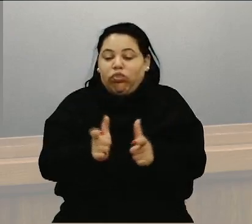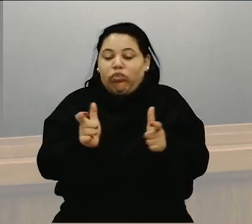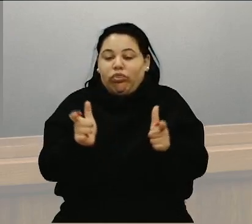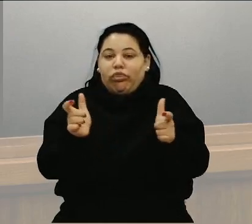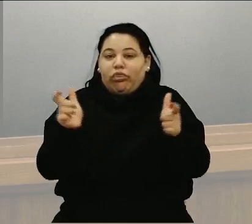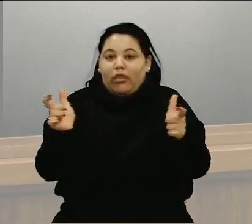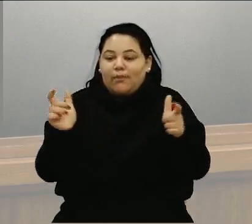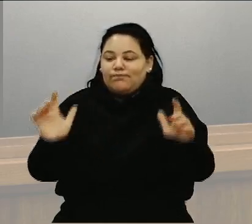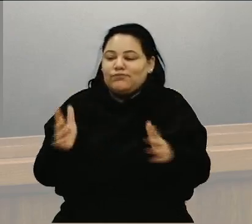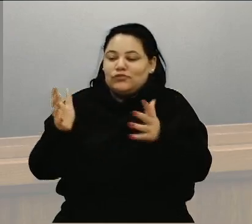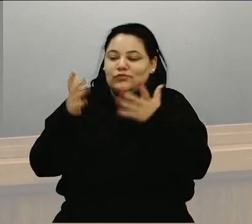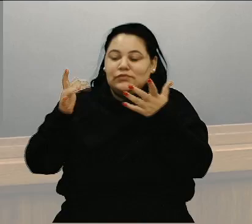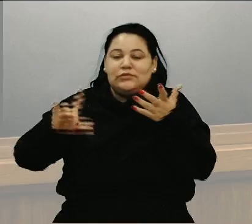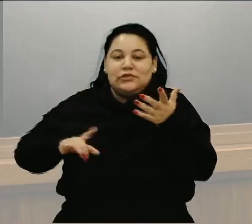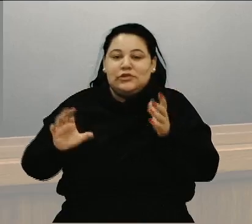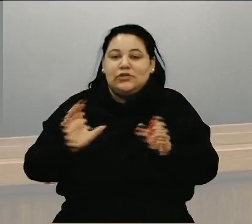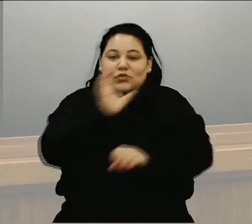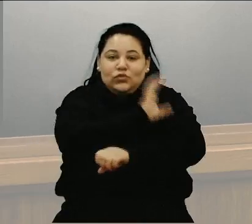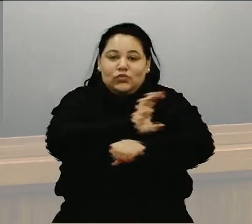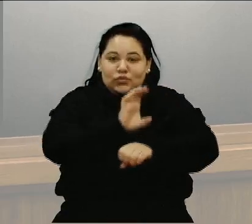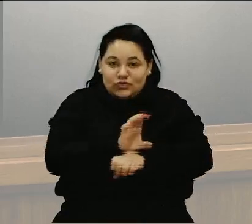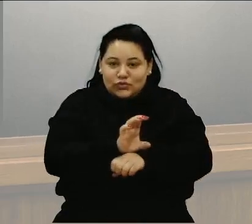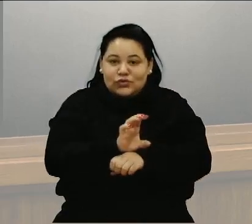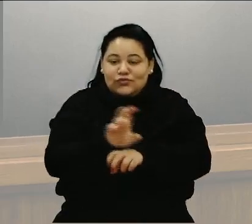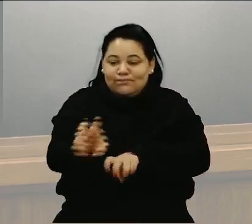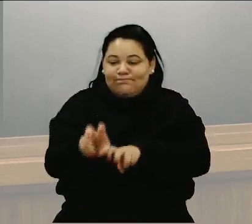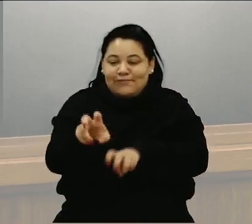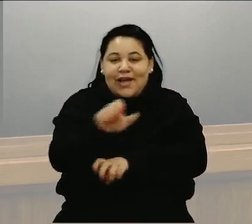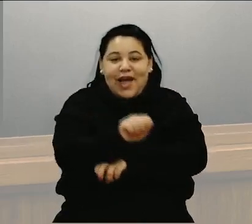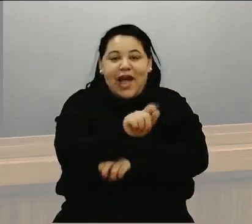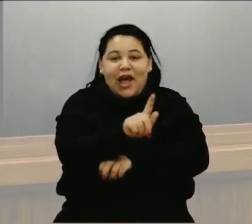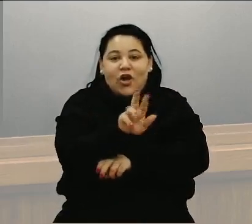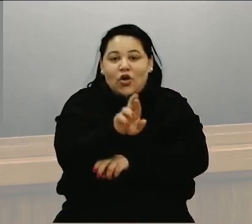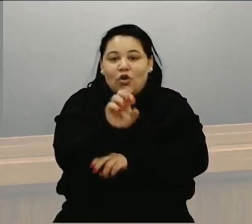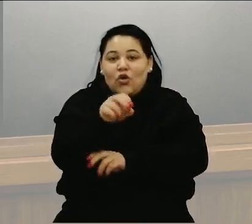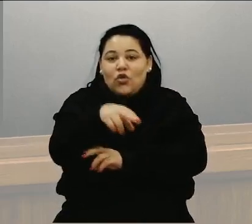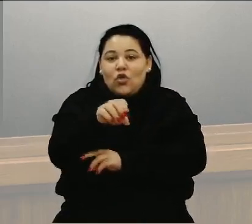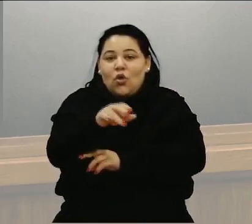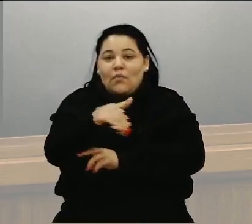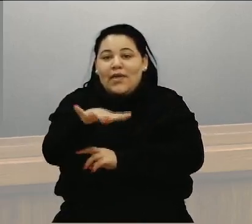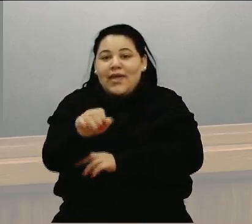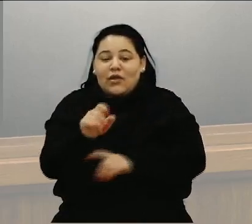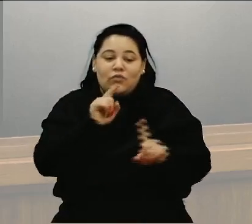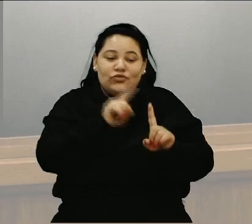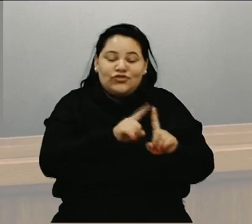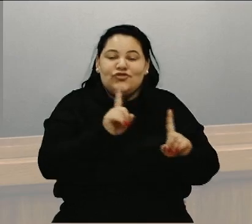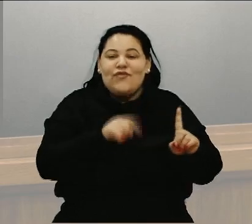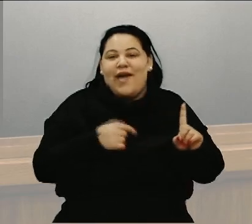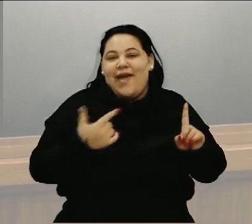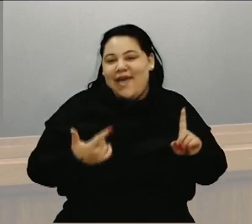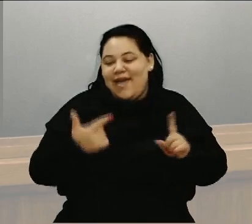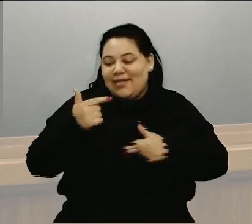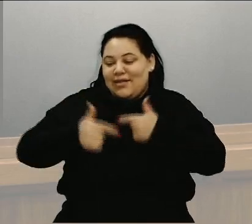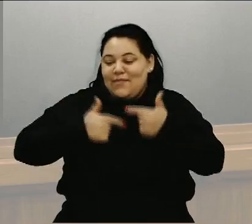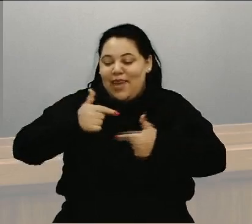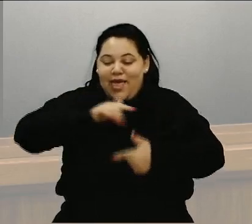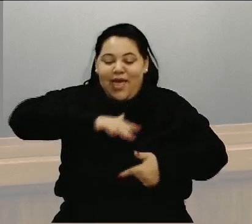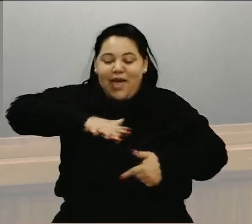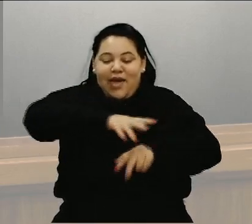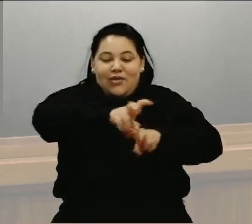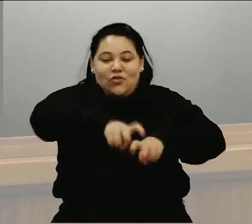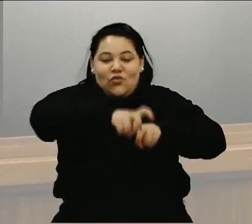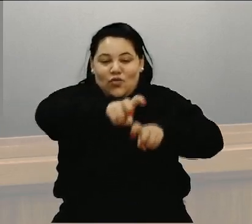de agronomia na Universidade Federal aqui em Caxias, que um dos objetivos é esse, é trabalhar a área rural, a